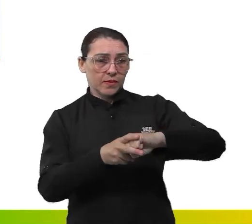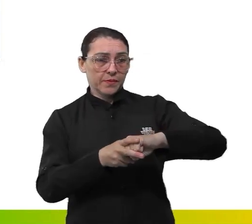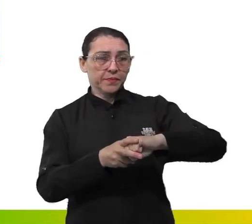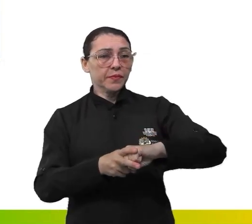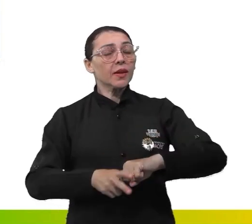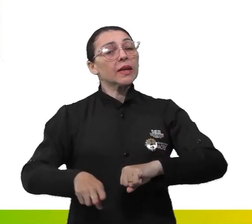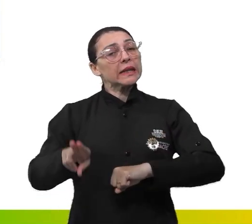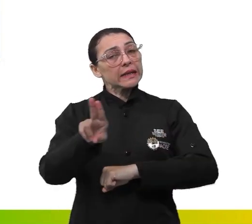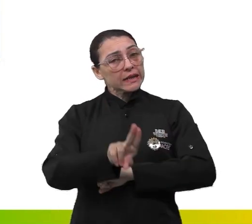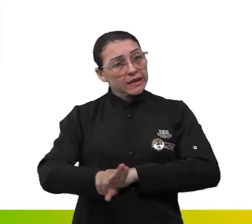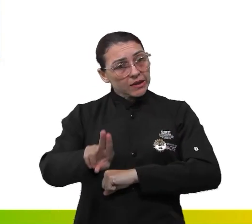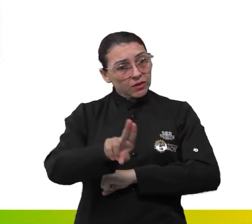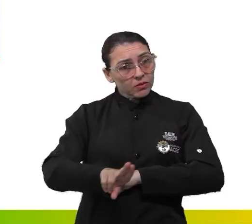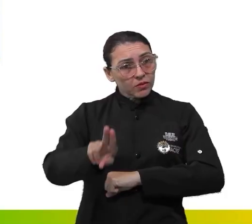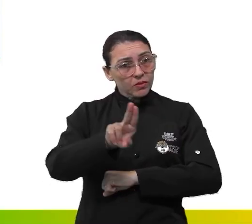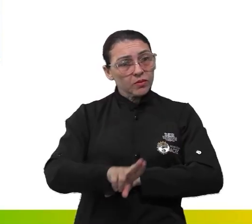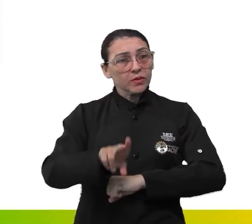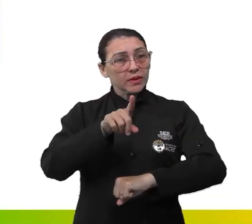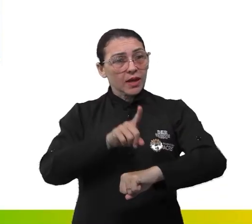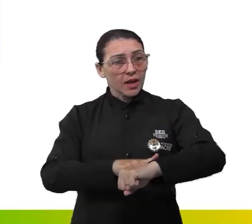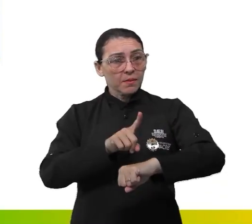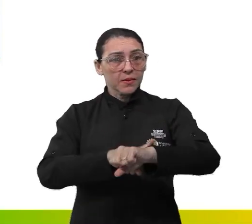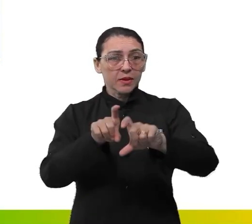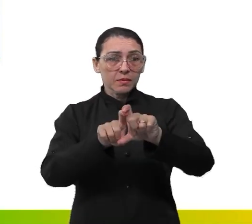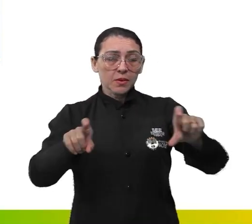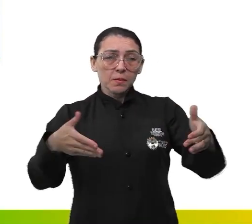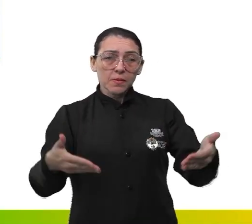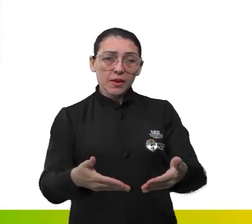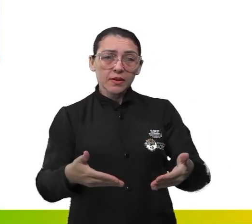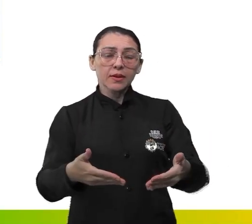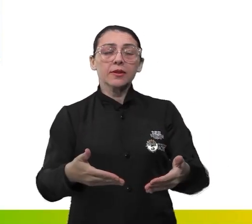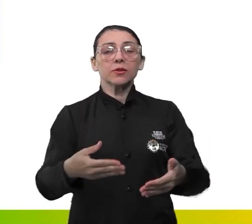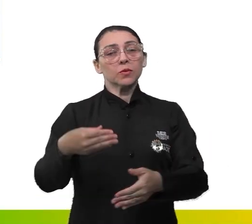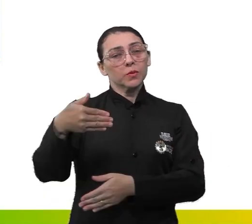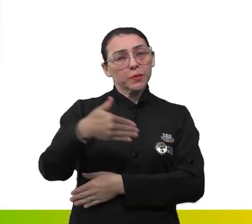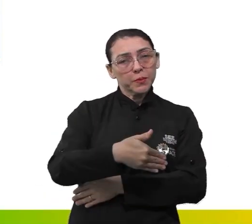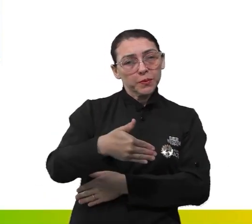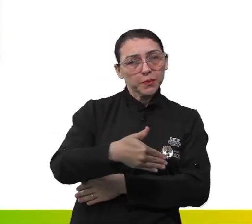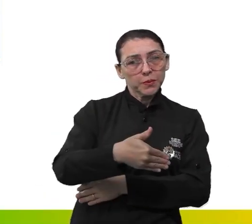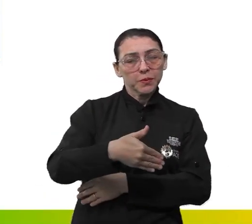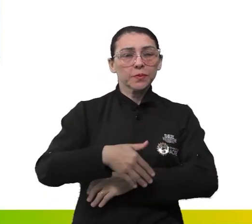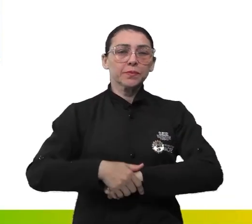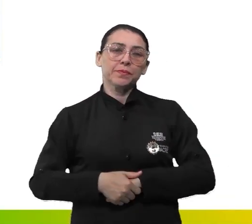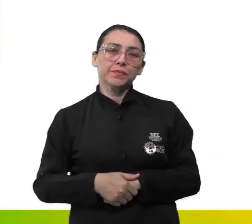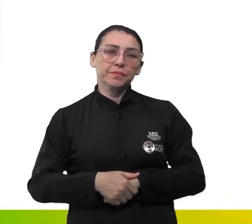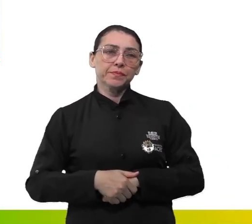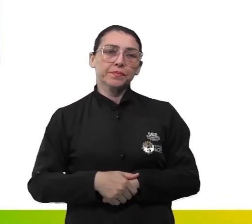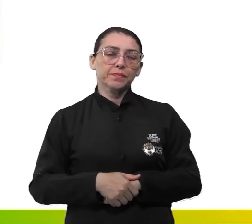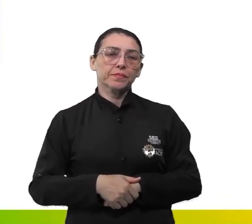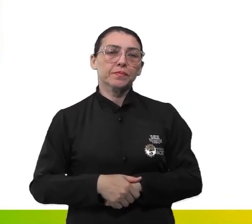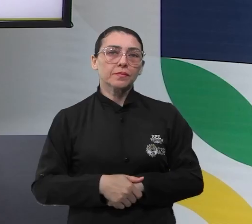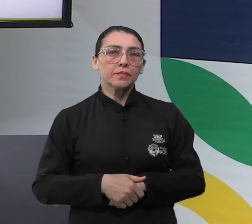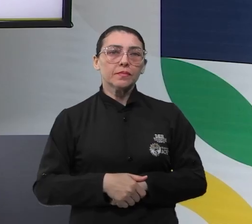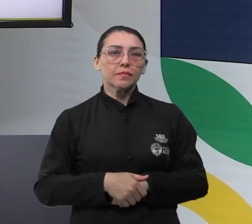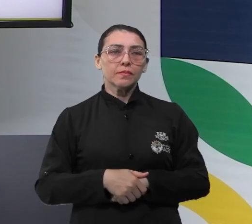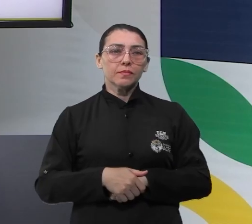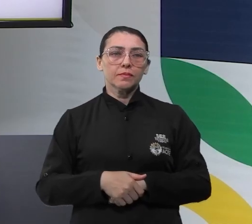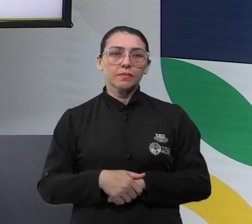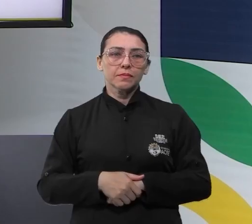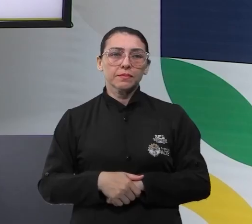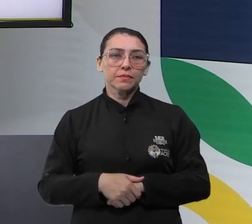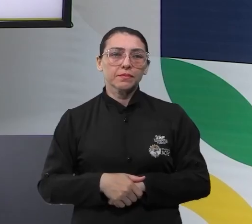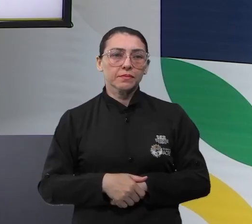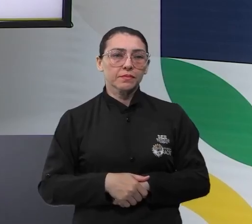dos verbos. E o uso de time expressions no presente contínuo, no caso as expressões de